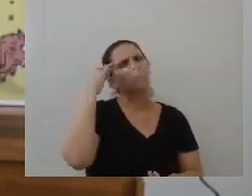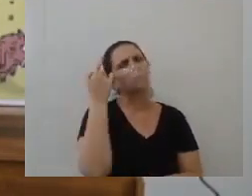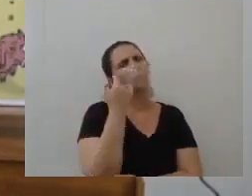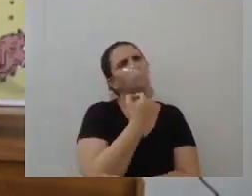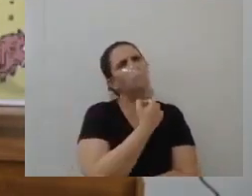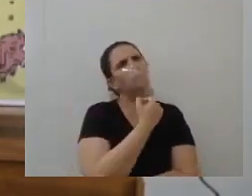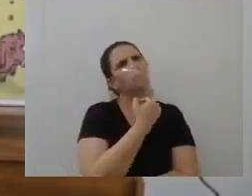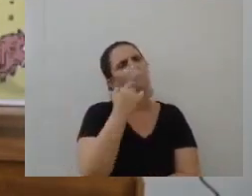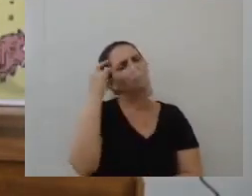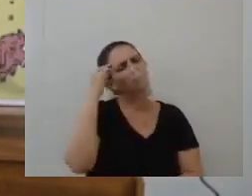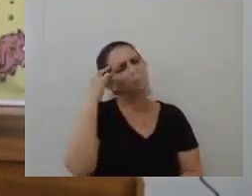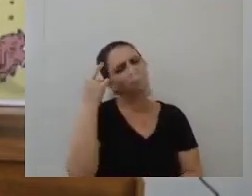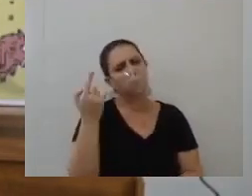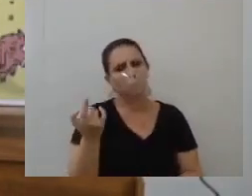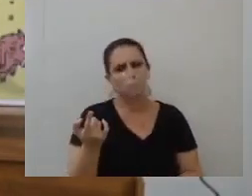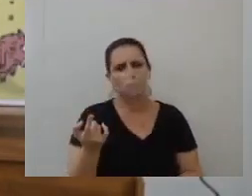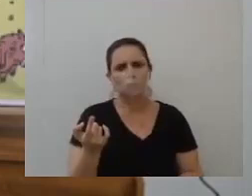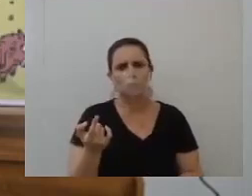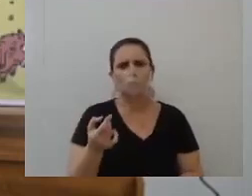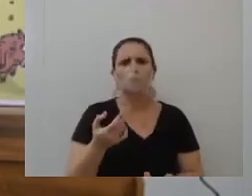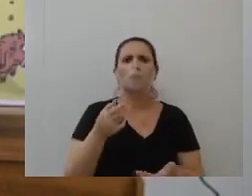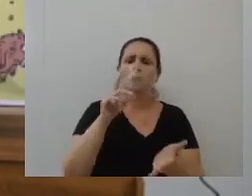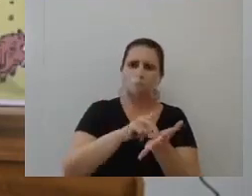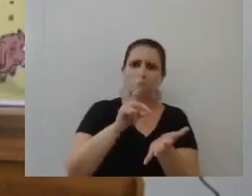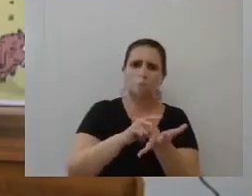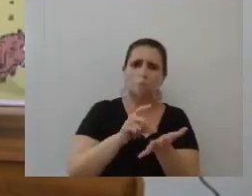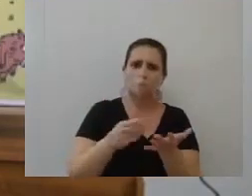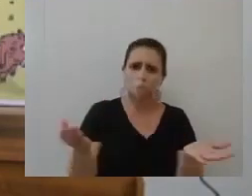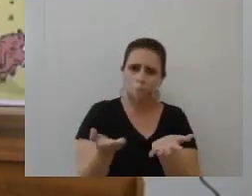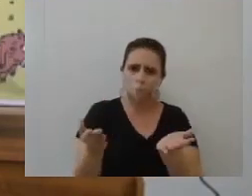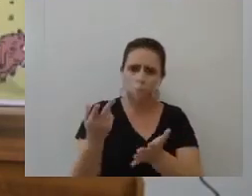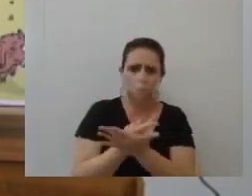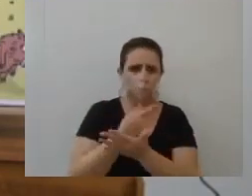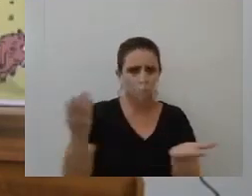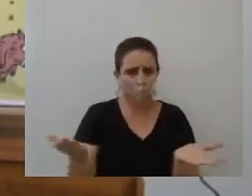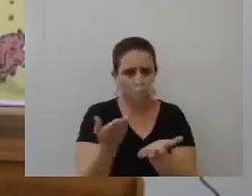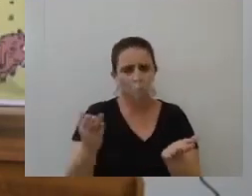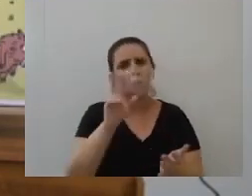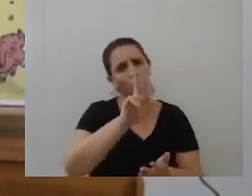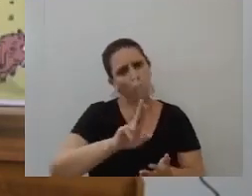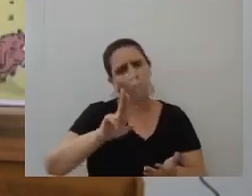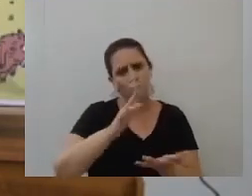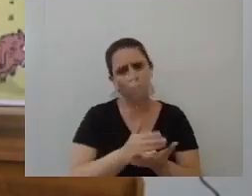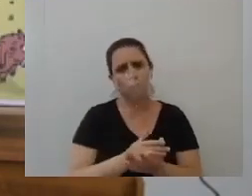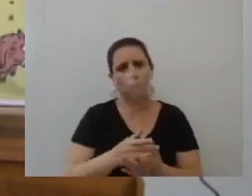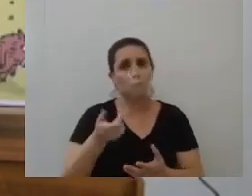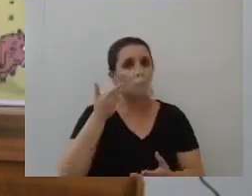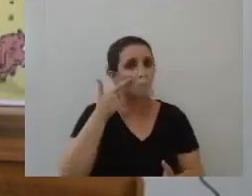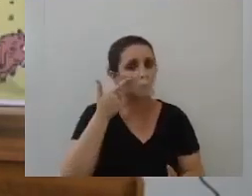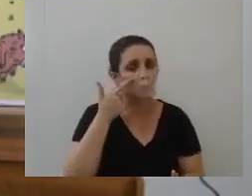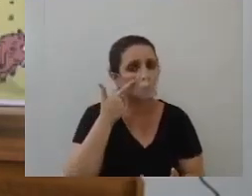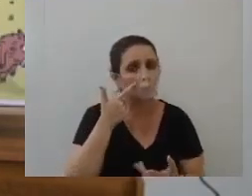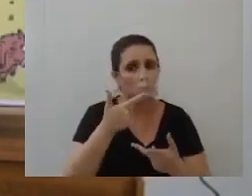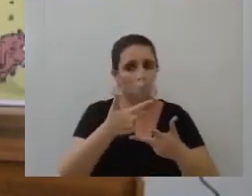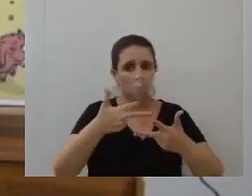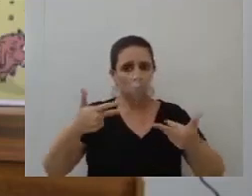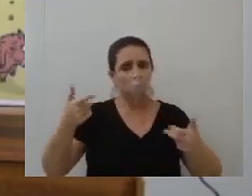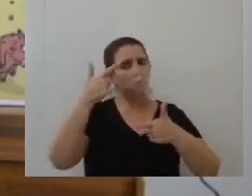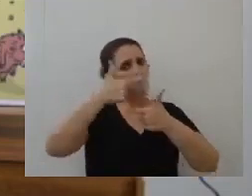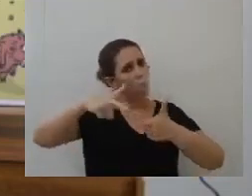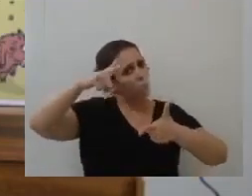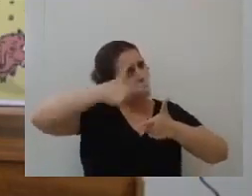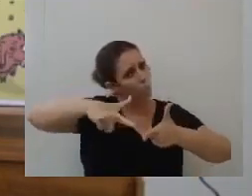nos faz refletir sobre os fatos da atualidade, tem uma utilidade muito grande, chama a atenção para determinados